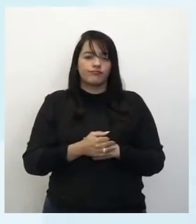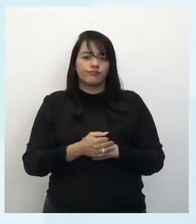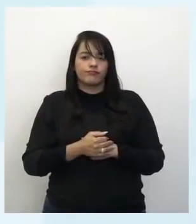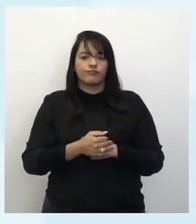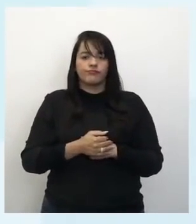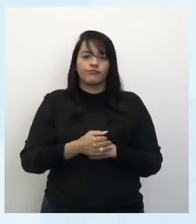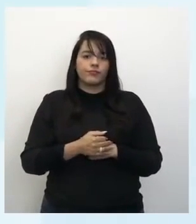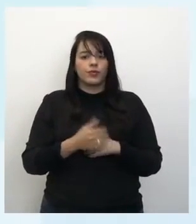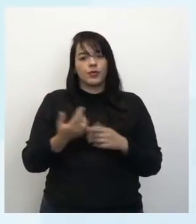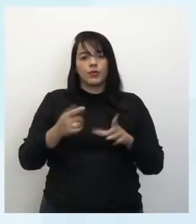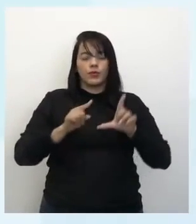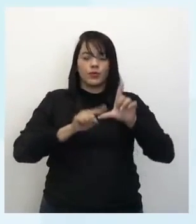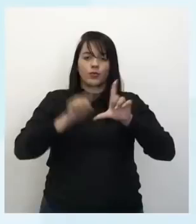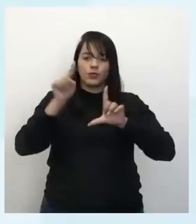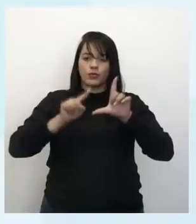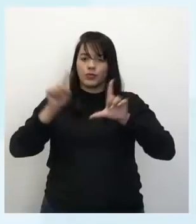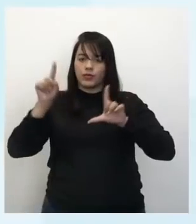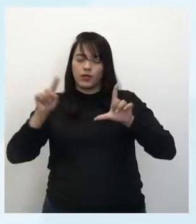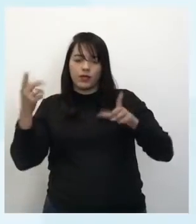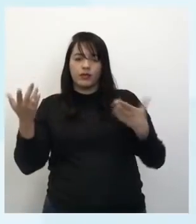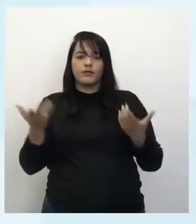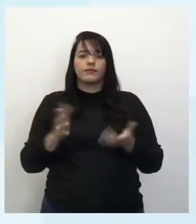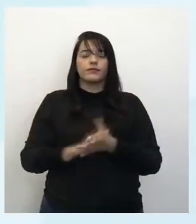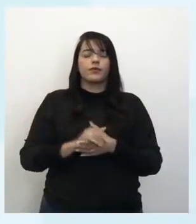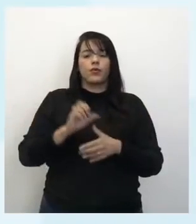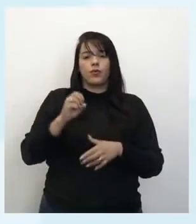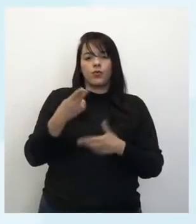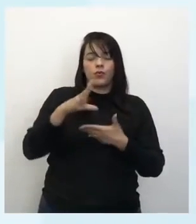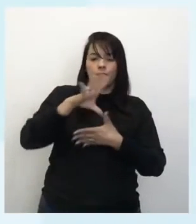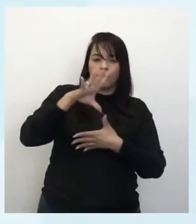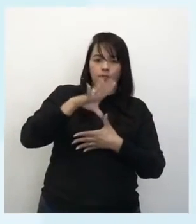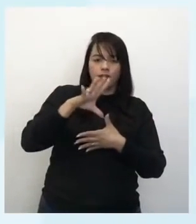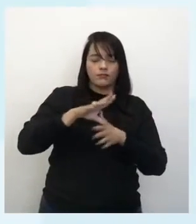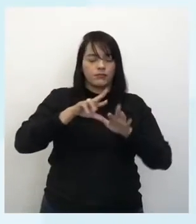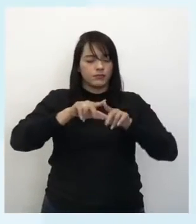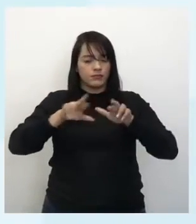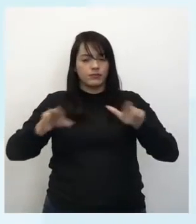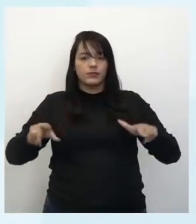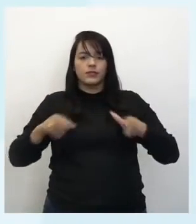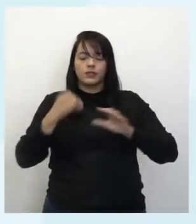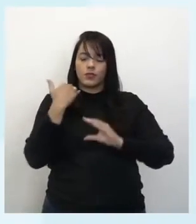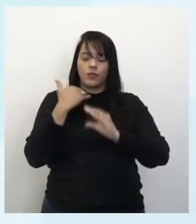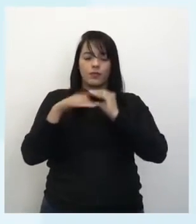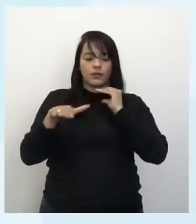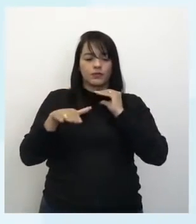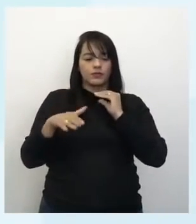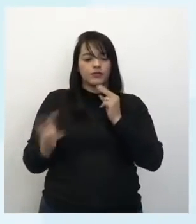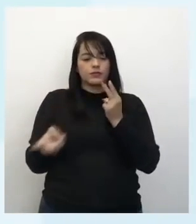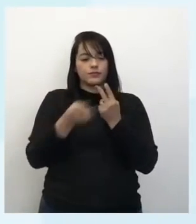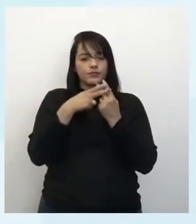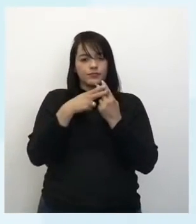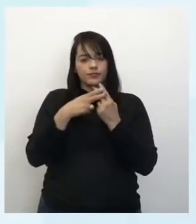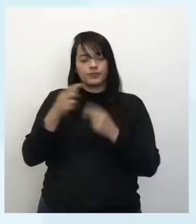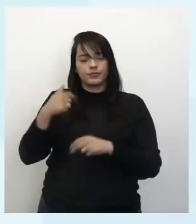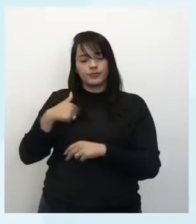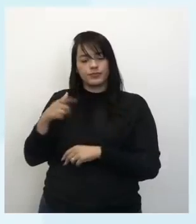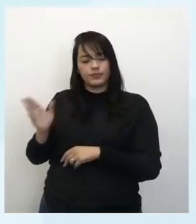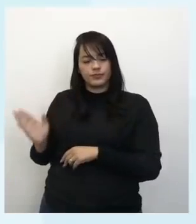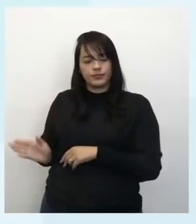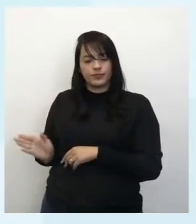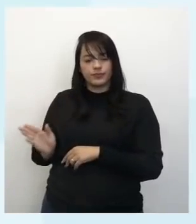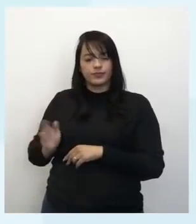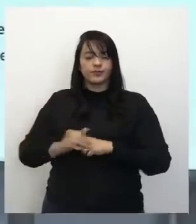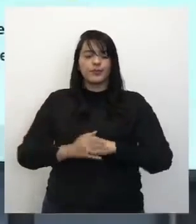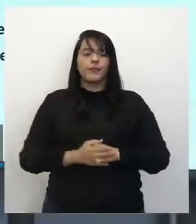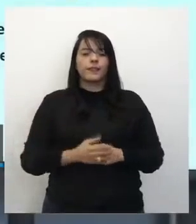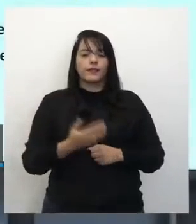ali um gráfico, né? Fazer tipo um mapa também, né? E aí pode compartilhar. Eu no Centro de Mídias, Inglês CMSP, o